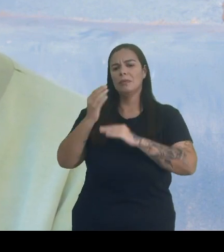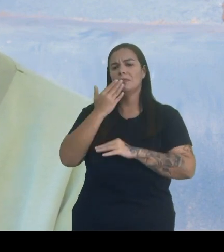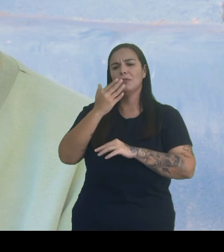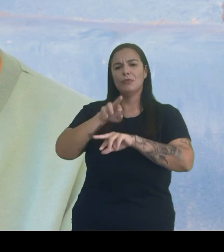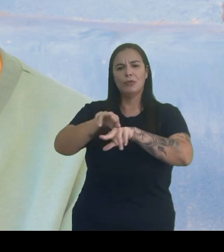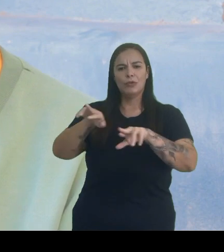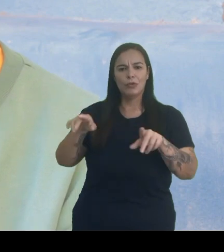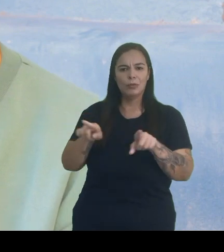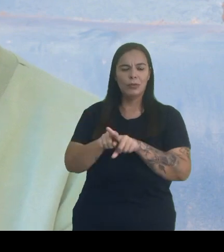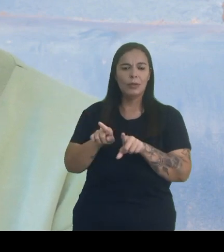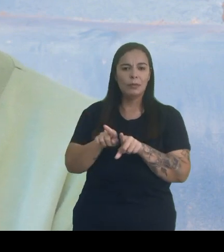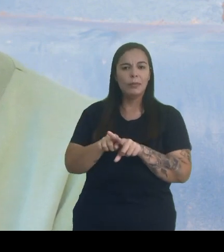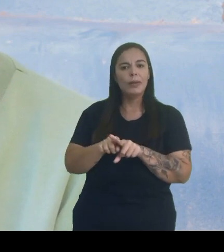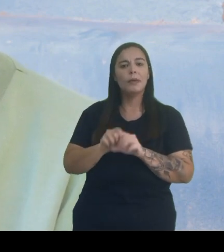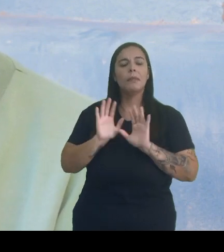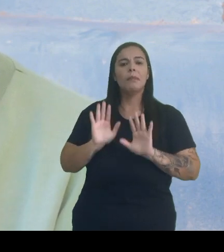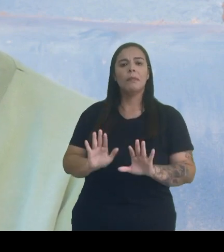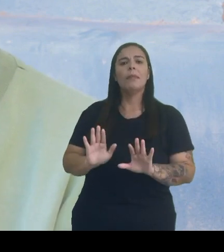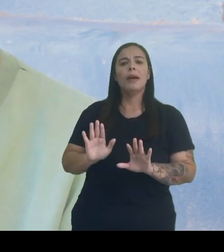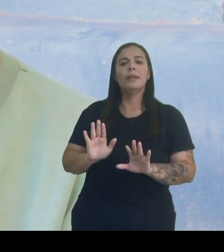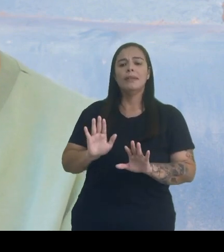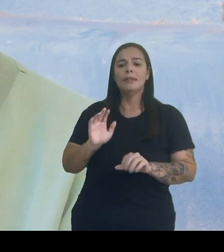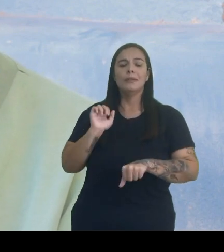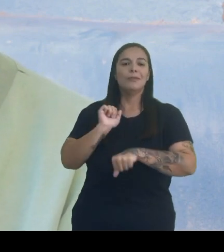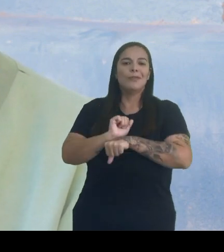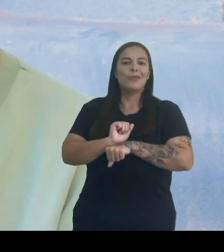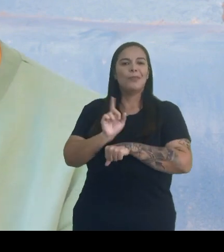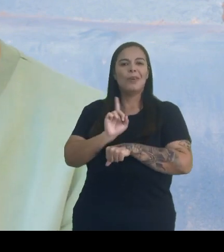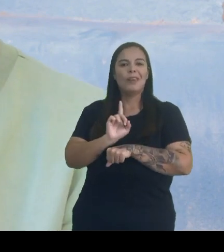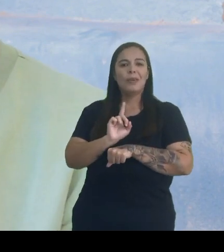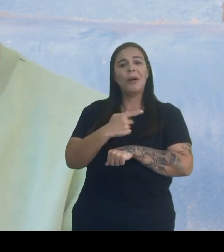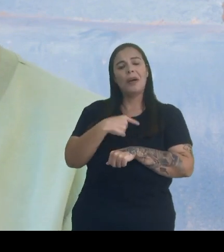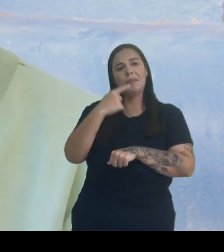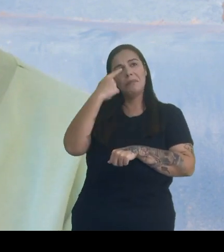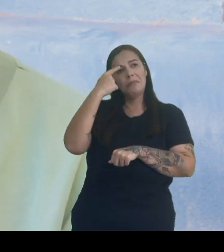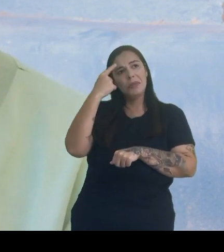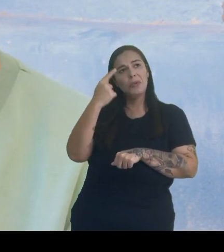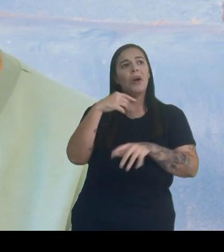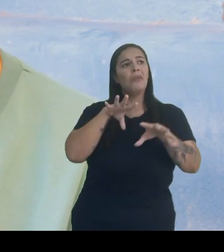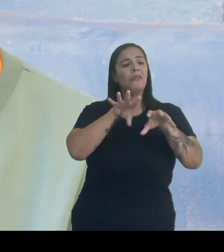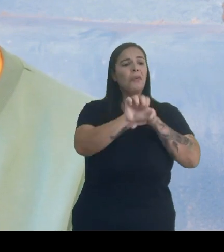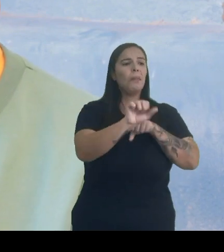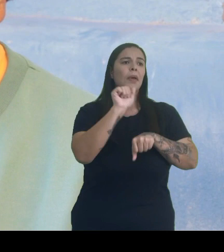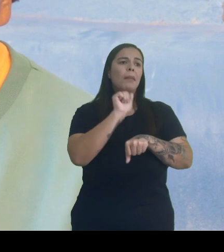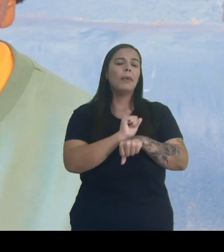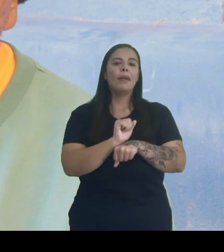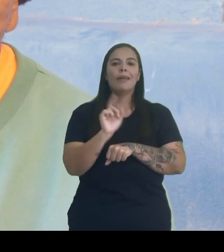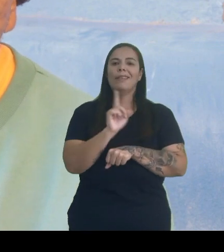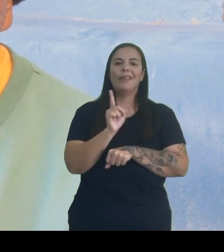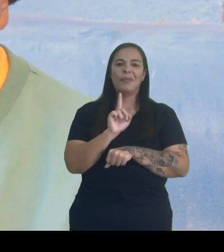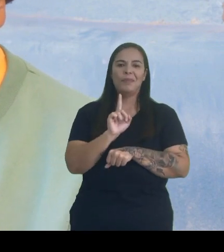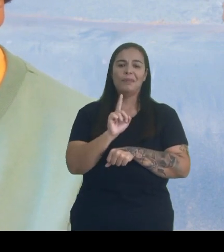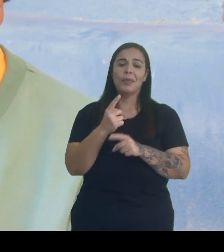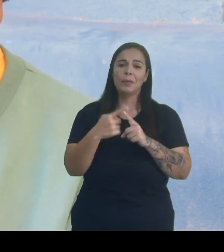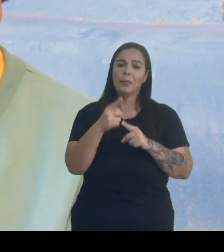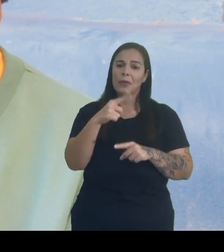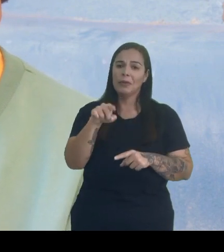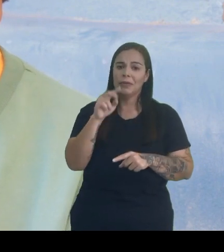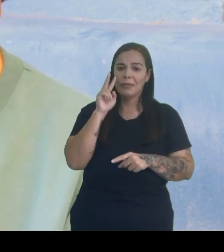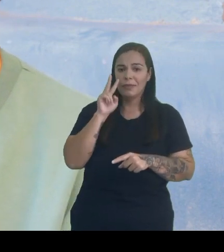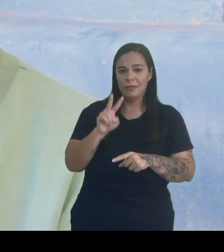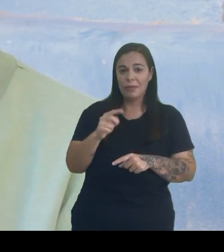mais, não muitas, mas ela não se estaciona quando a pessoa se forma. Porque você vê, não é